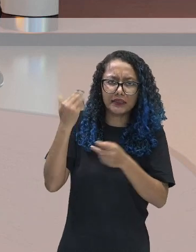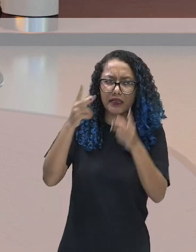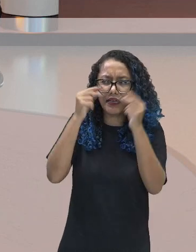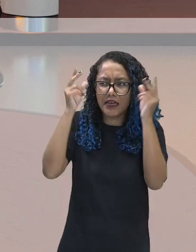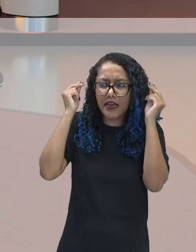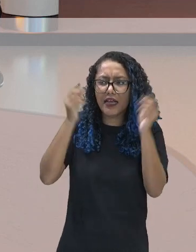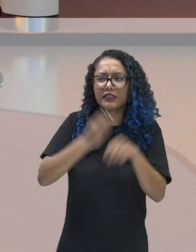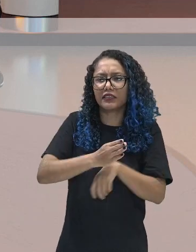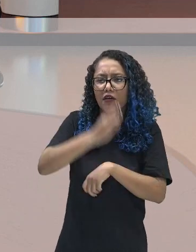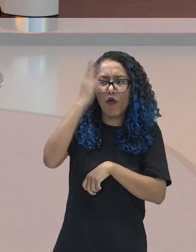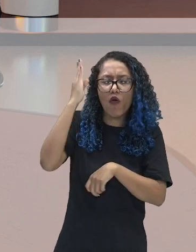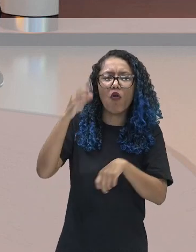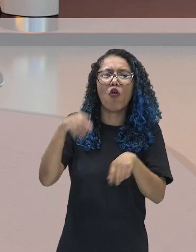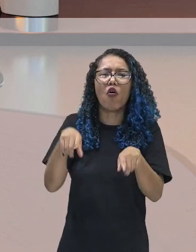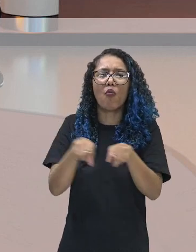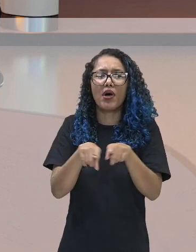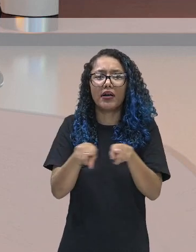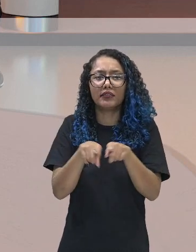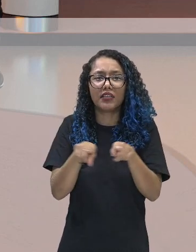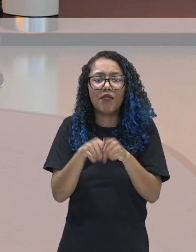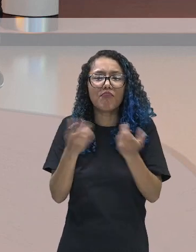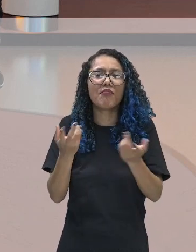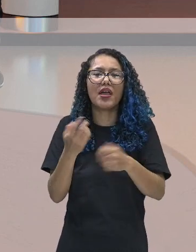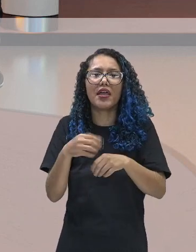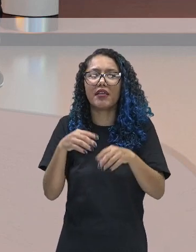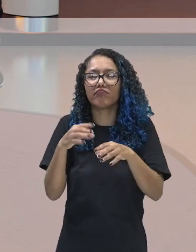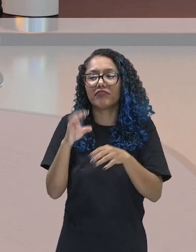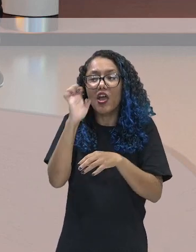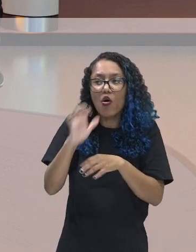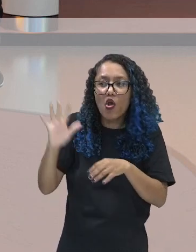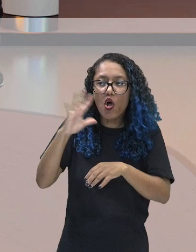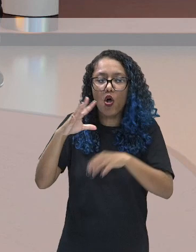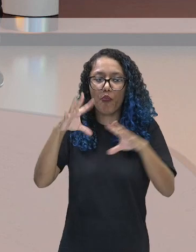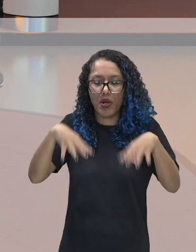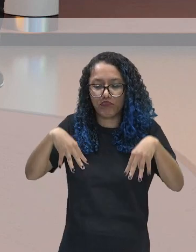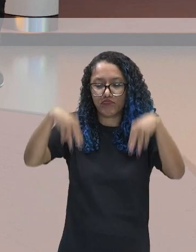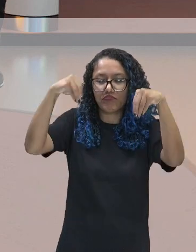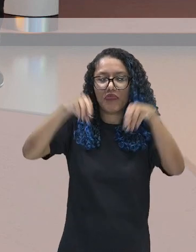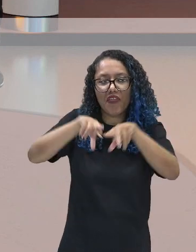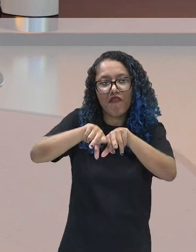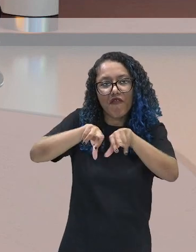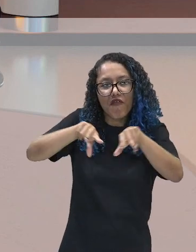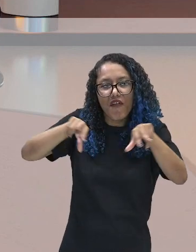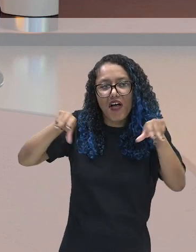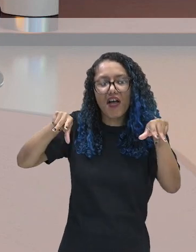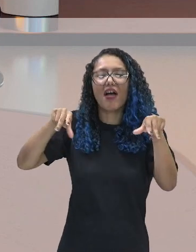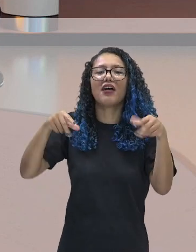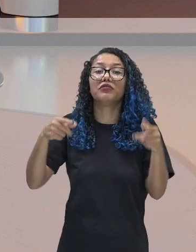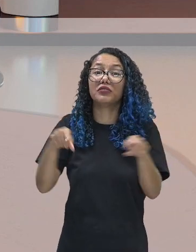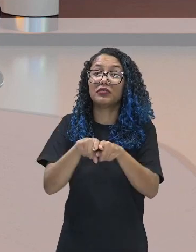Roma Antiga, na Europa medieval, dos castelos medievais e na sociedade contemporânea, a gente vê